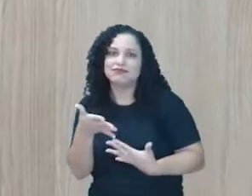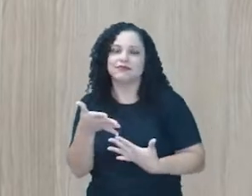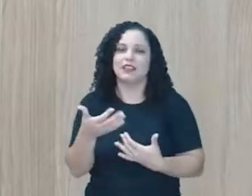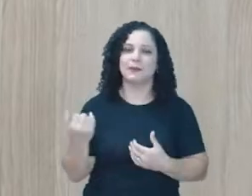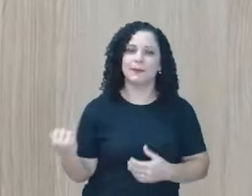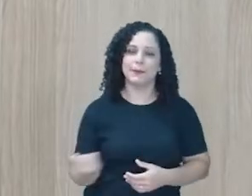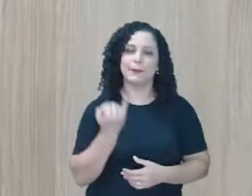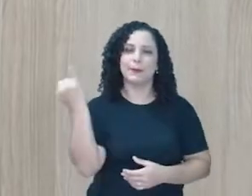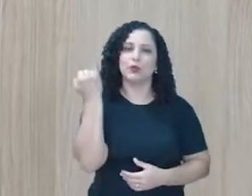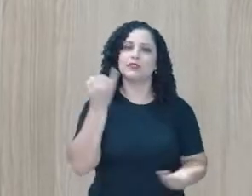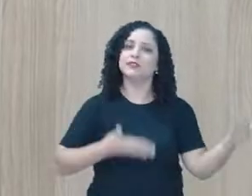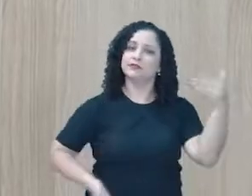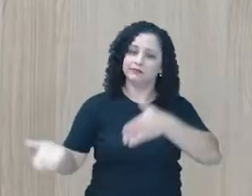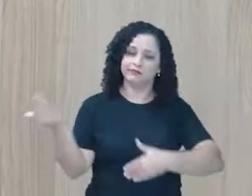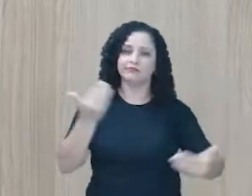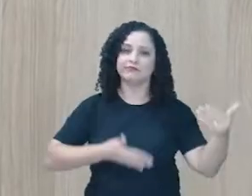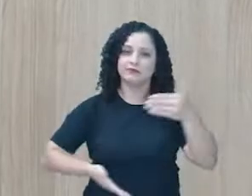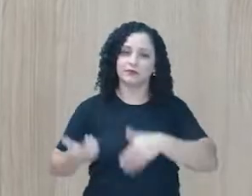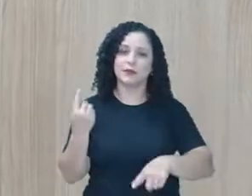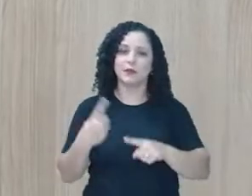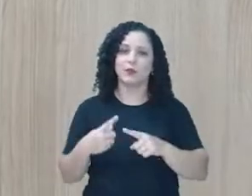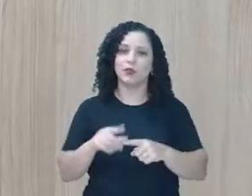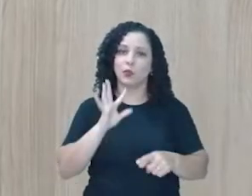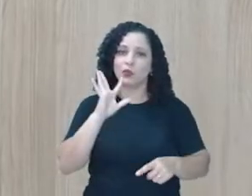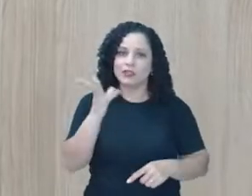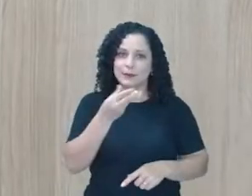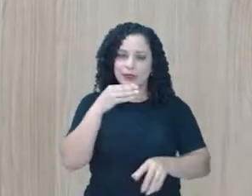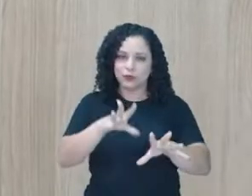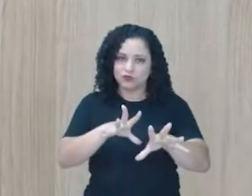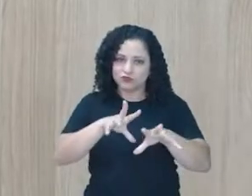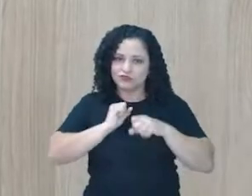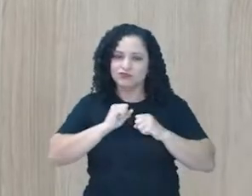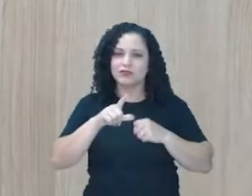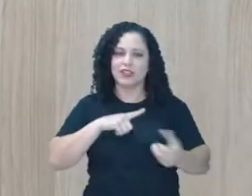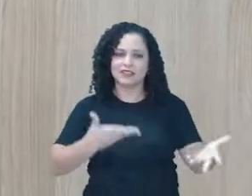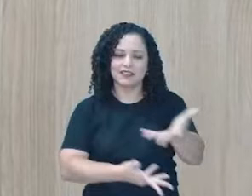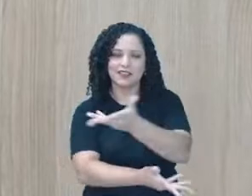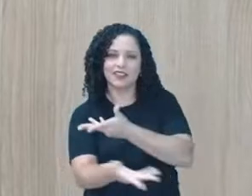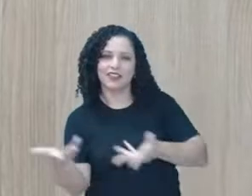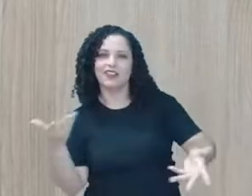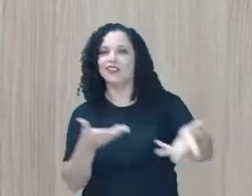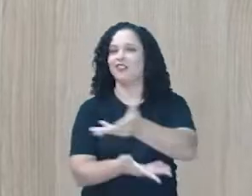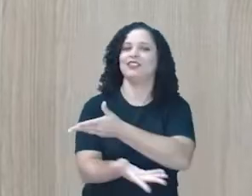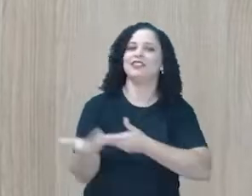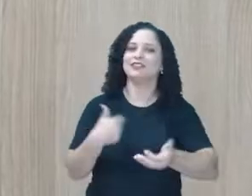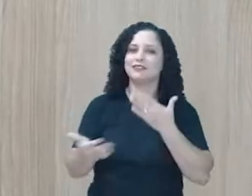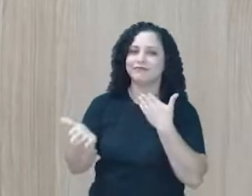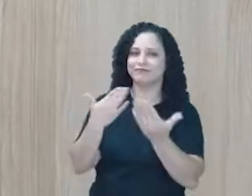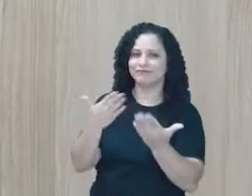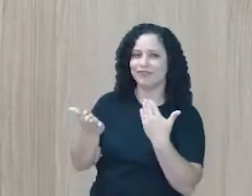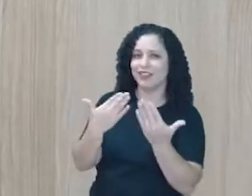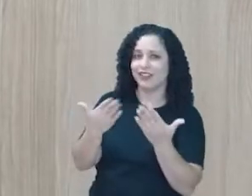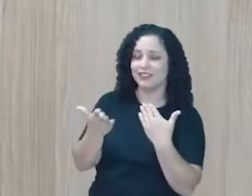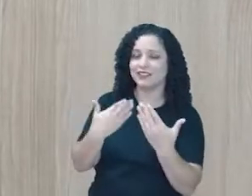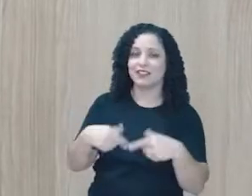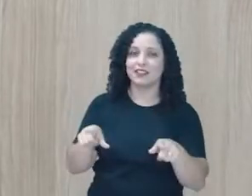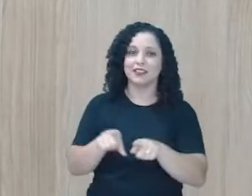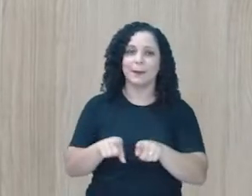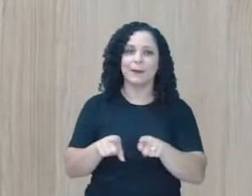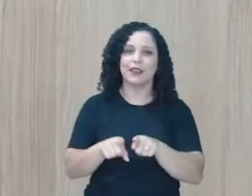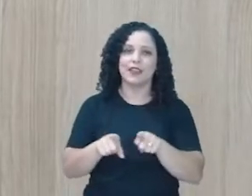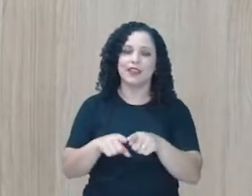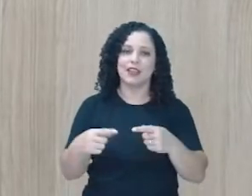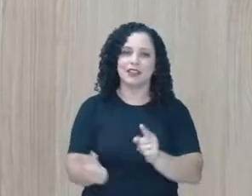que vocês interajam, porque a gente constrói o conhecimento assim, nesse diálogo, né? Nesse bate-papo. Diminui também